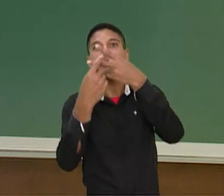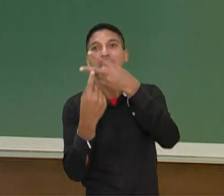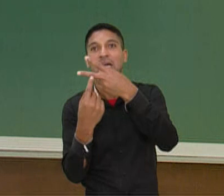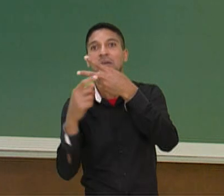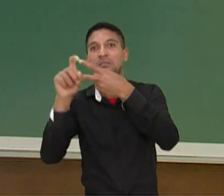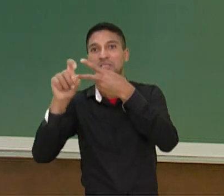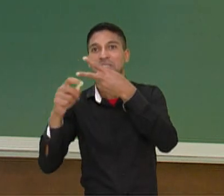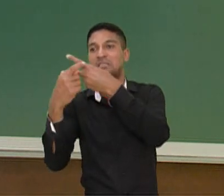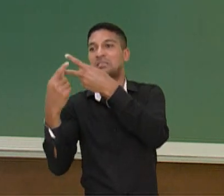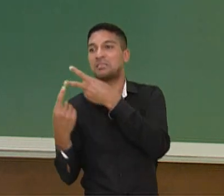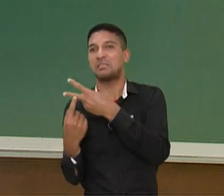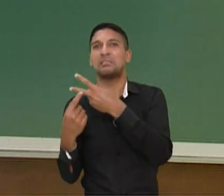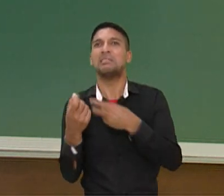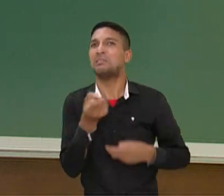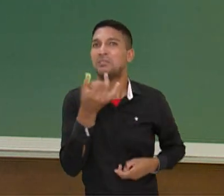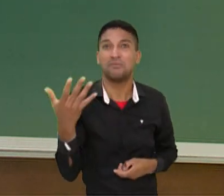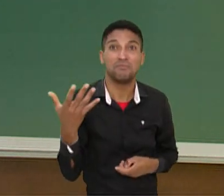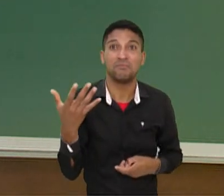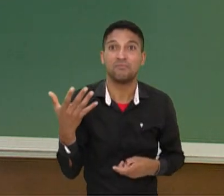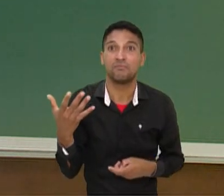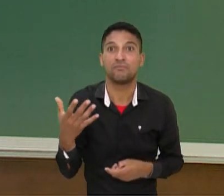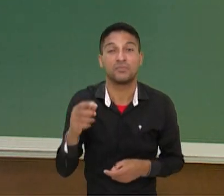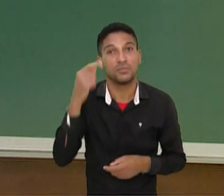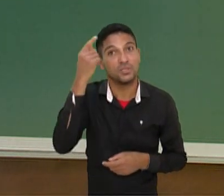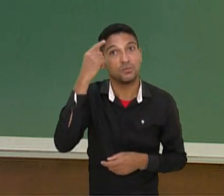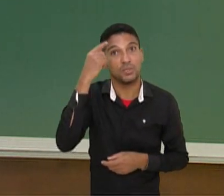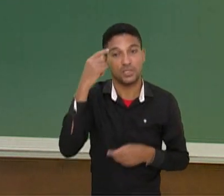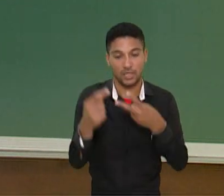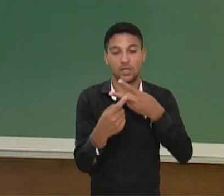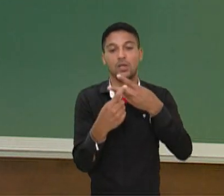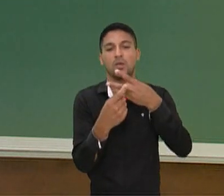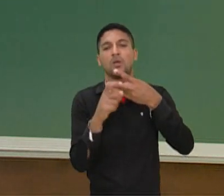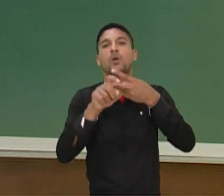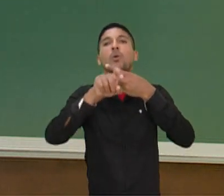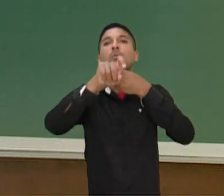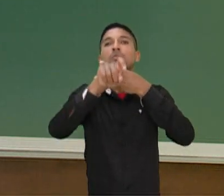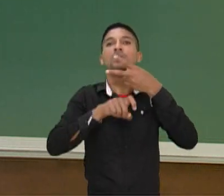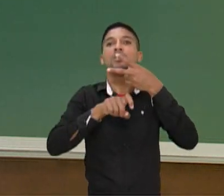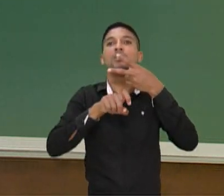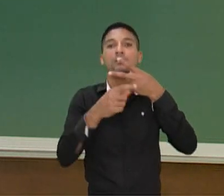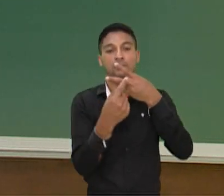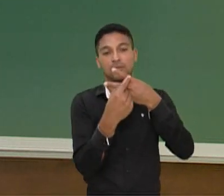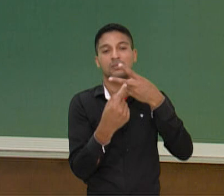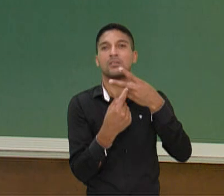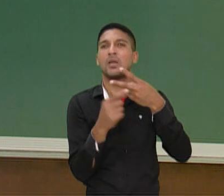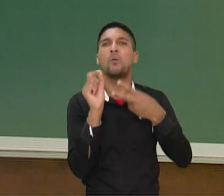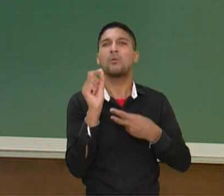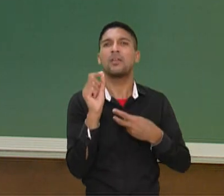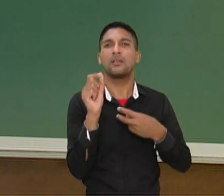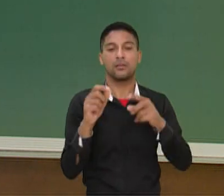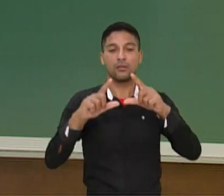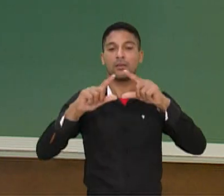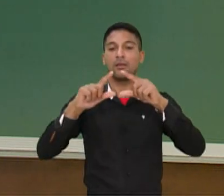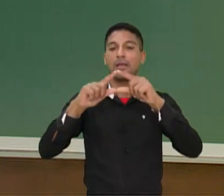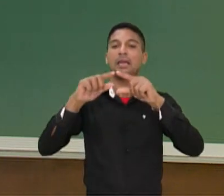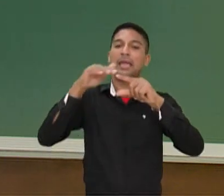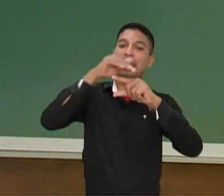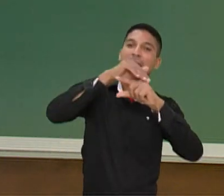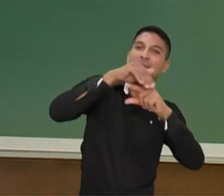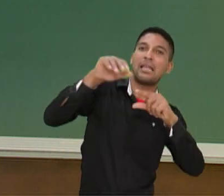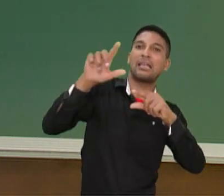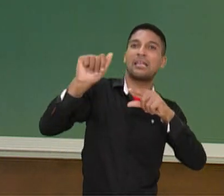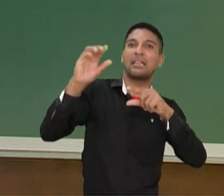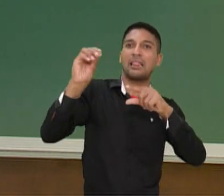pensar o que x é nessa figura. Ele é medida de lado? Ele é medida de ângulo? Ele é... O que ele